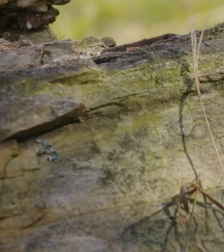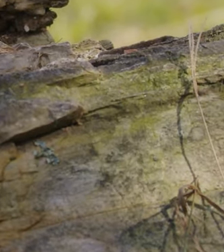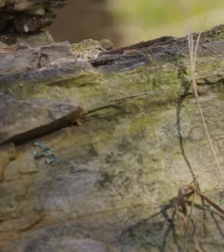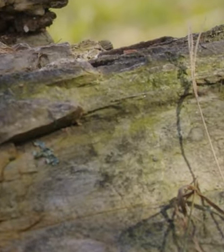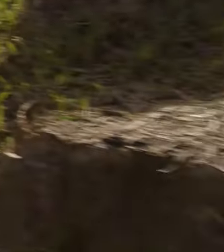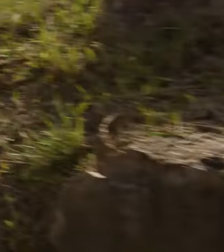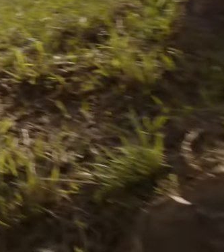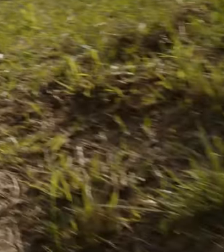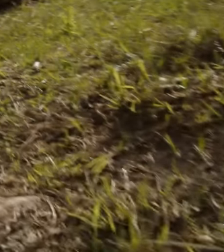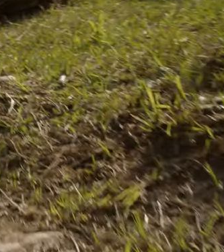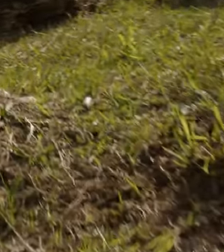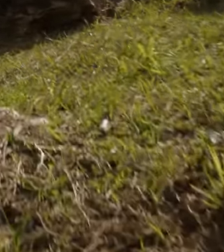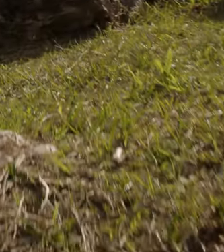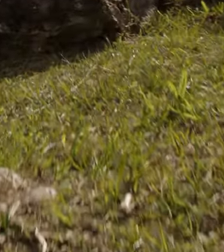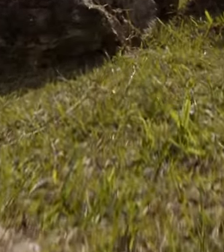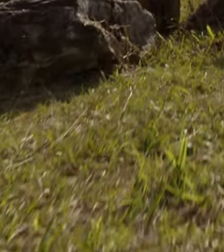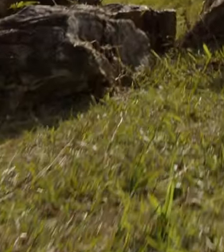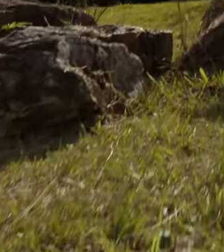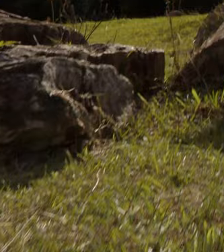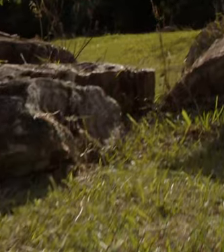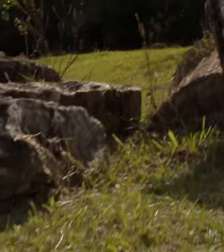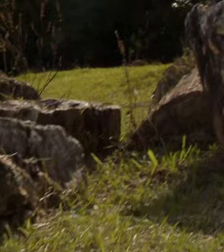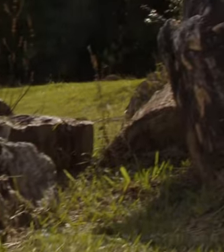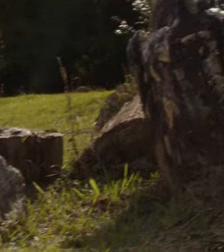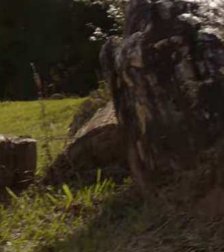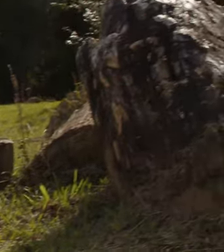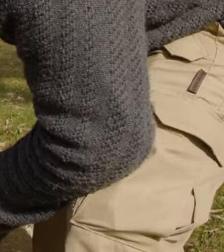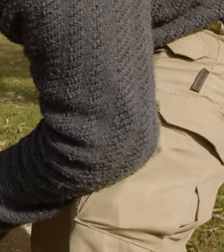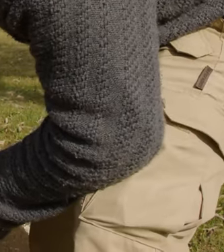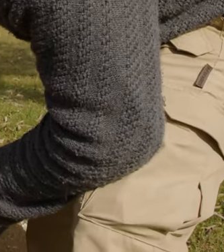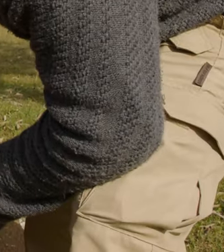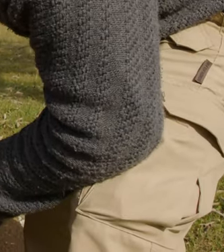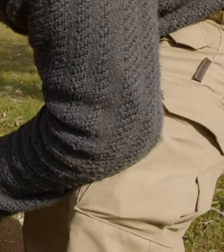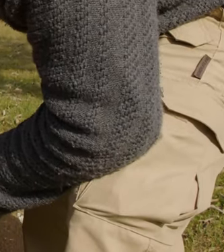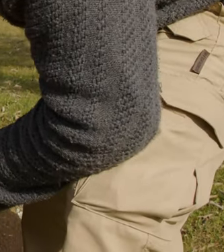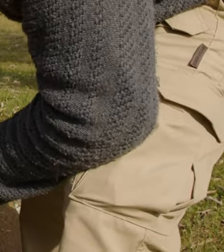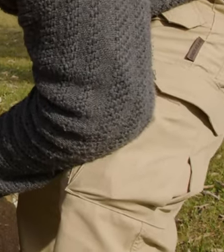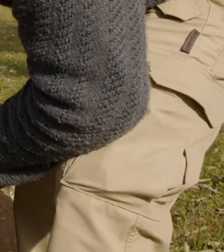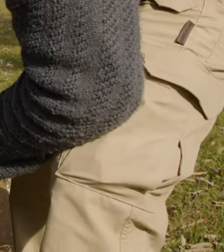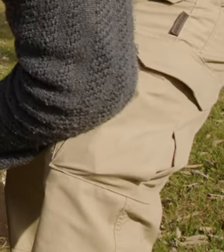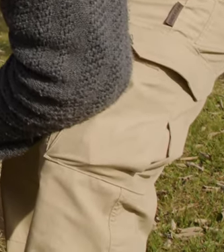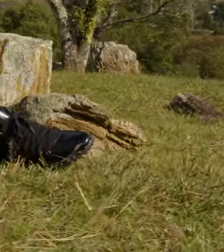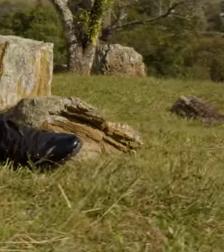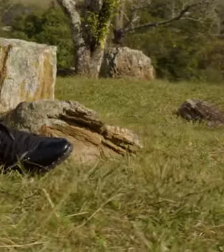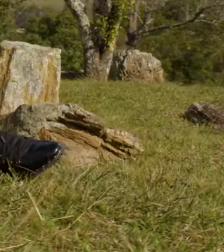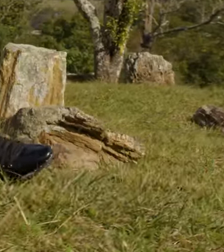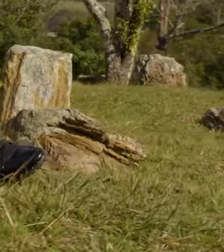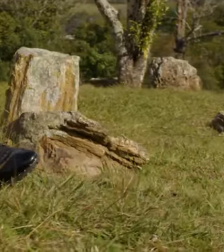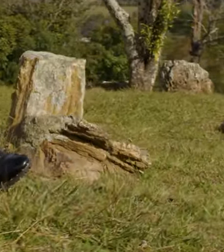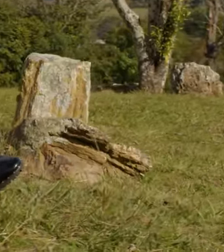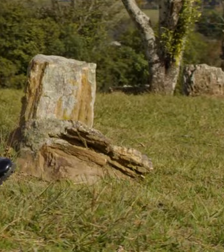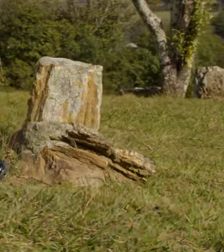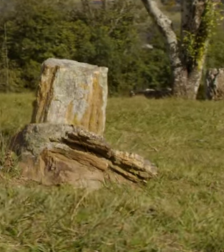com um grande Gramado e áreas arborizadas em volta imagem aérea do Jardim detalhes de fósseis de árvores petrificadas espalhadas